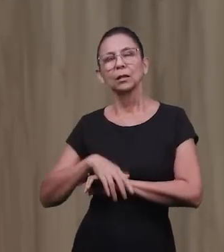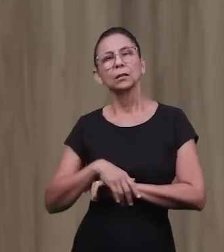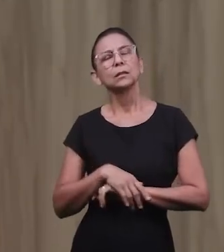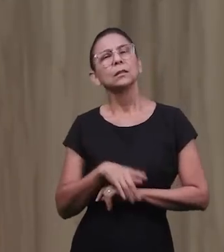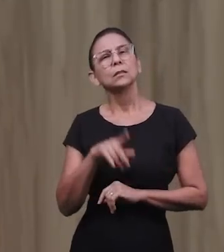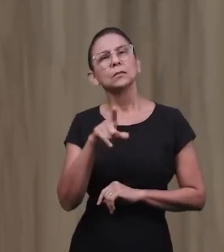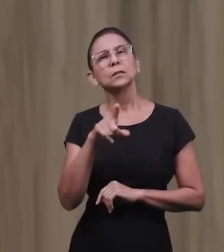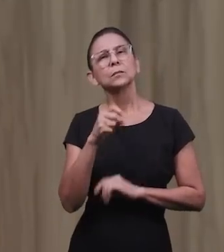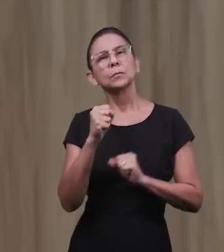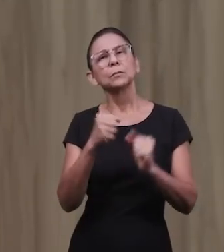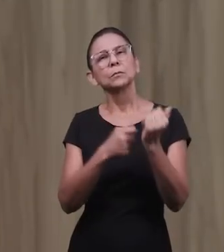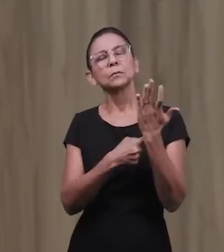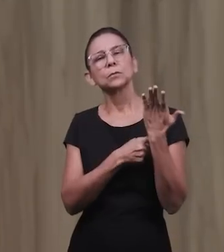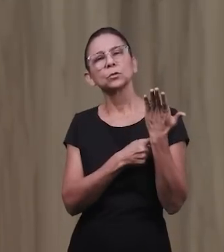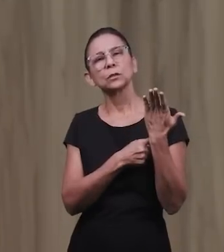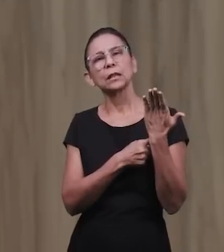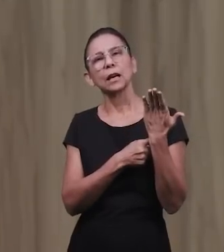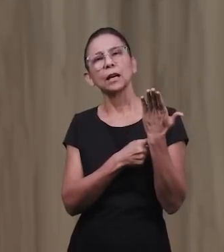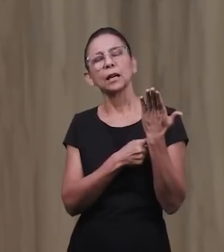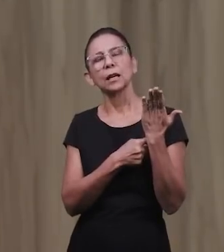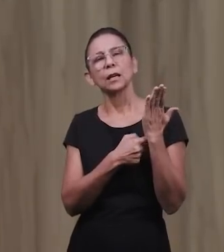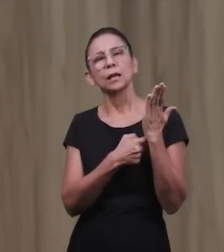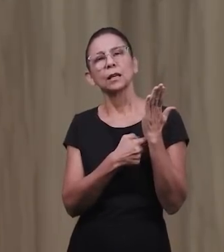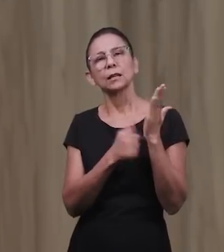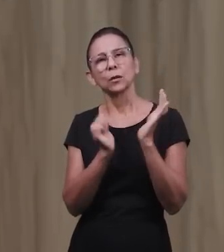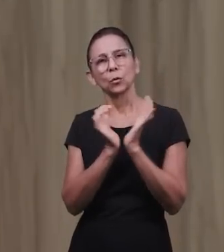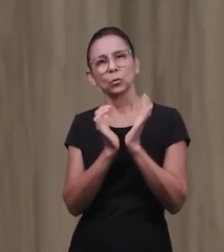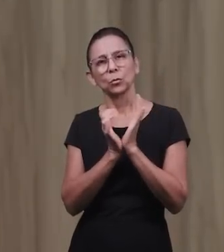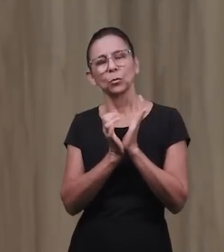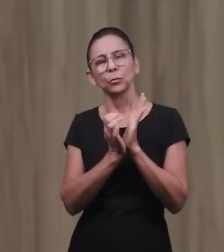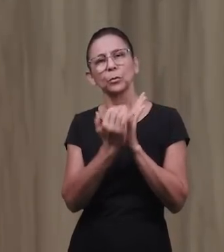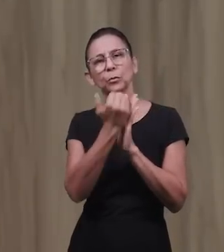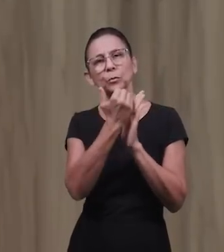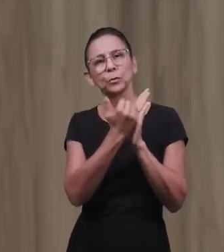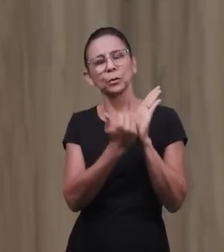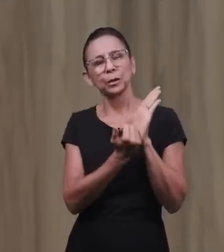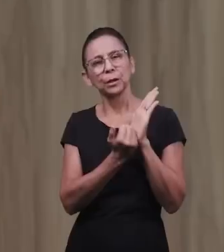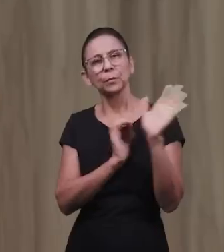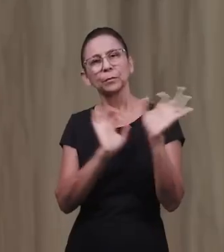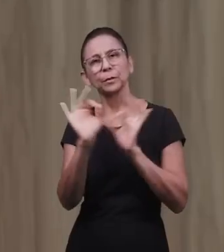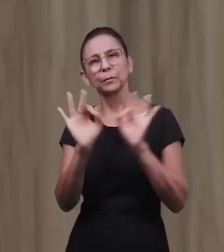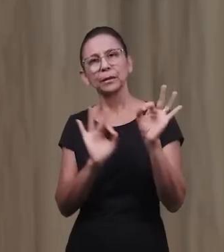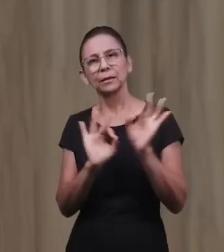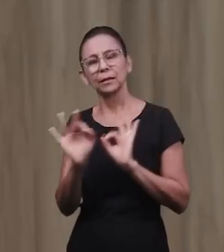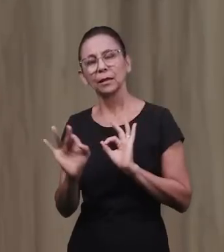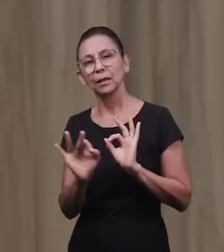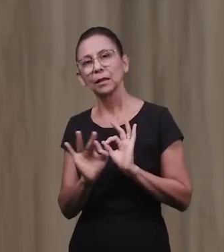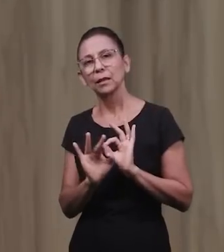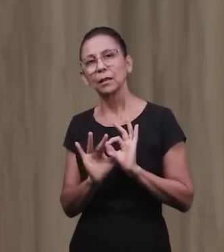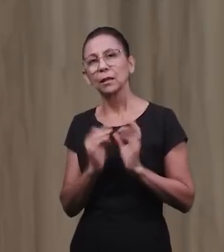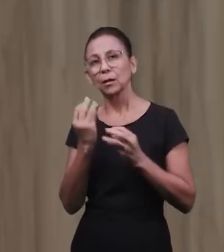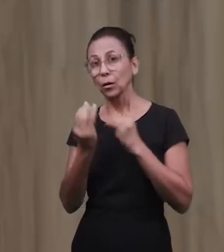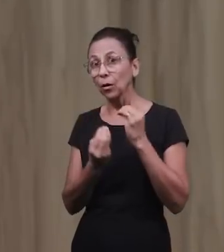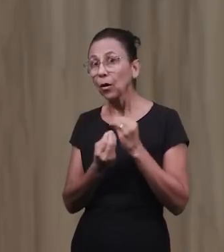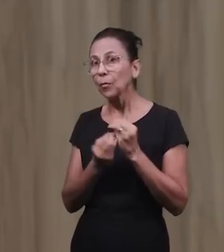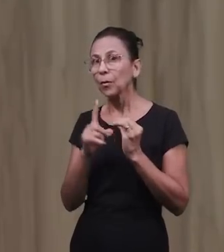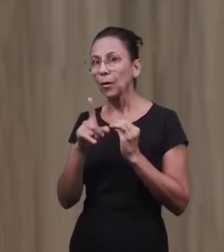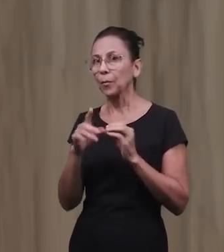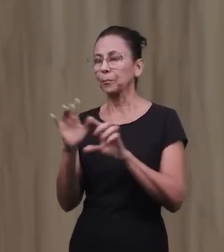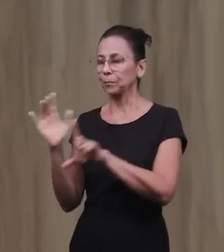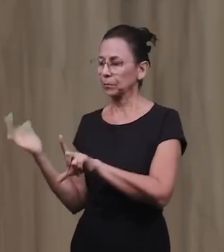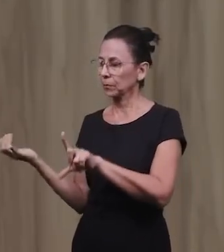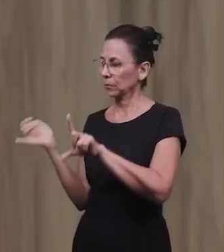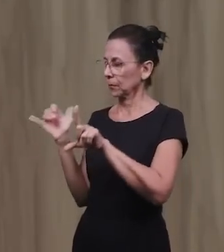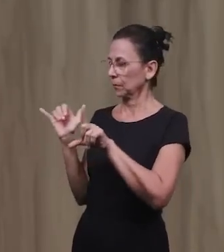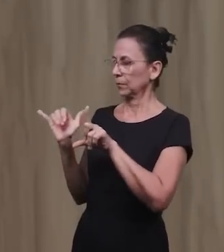isso. Você pode nos ajudar a fazer a próxima edição do quadro Lições do Manaim. Ao você apontar